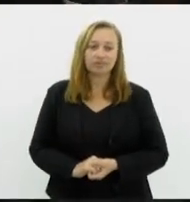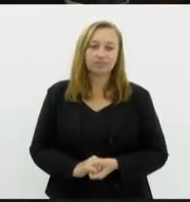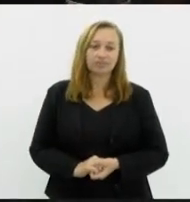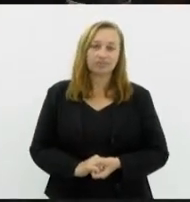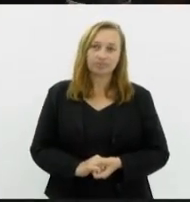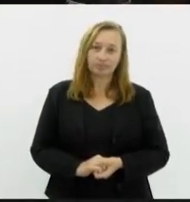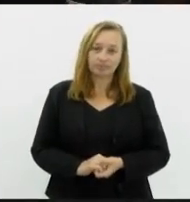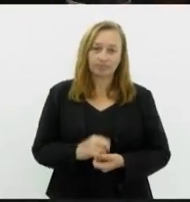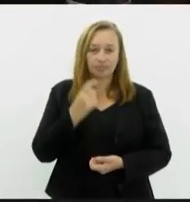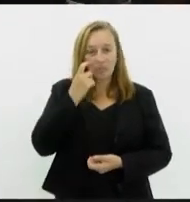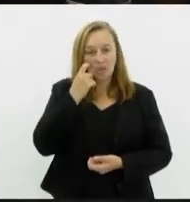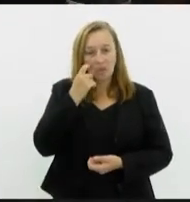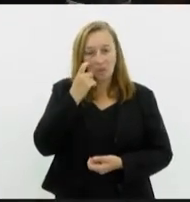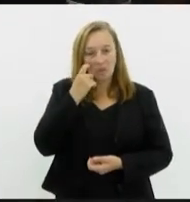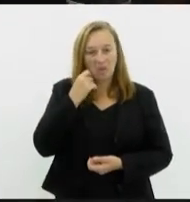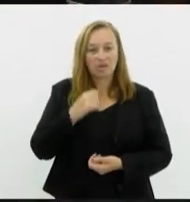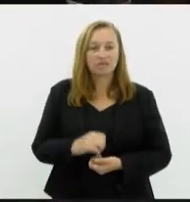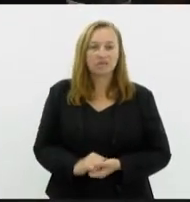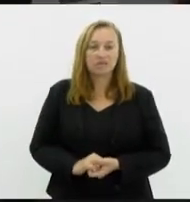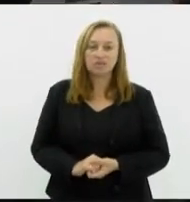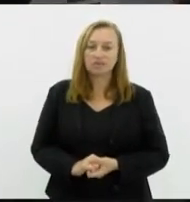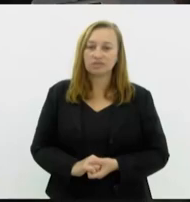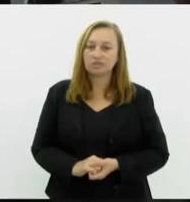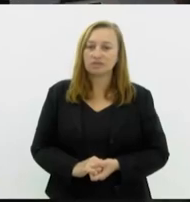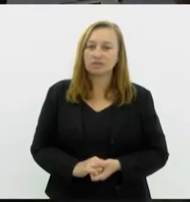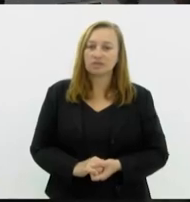Deputado Vinícius Cozzolino.